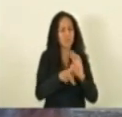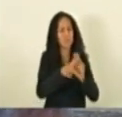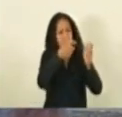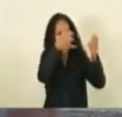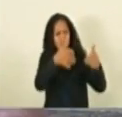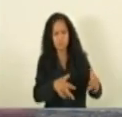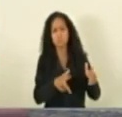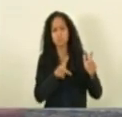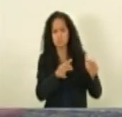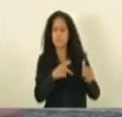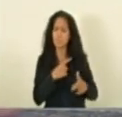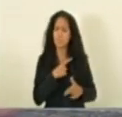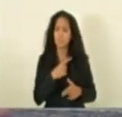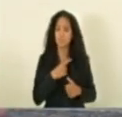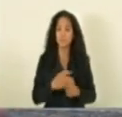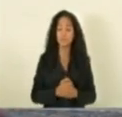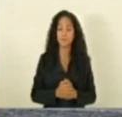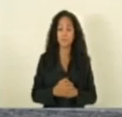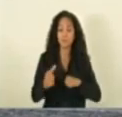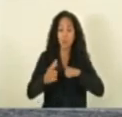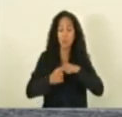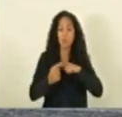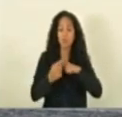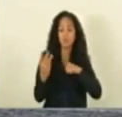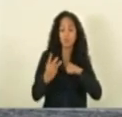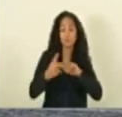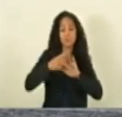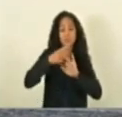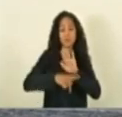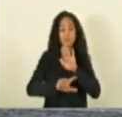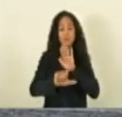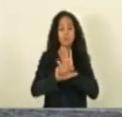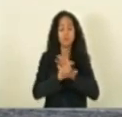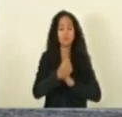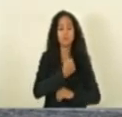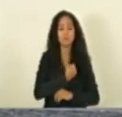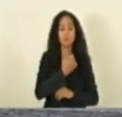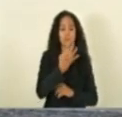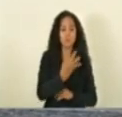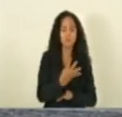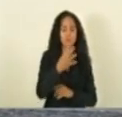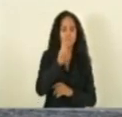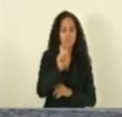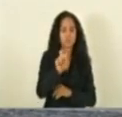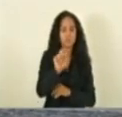matéria. O artigo 3º do projeto de lei número